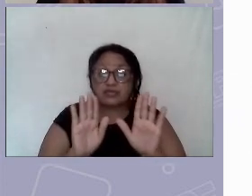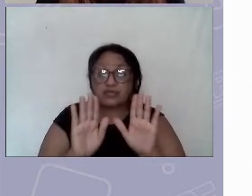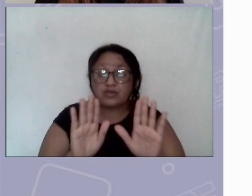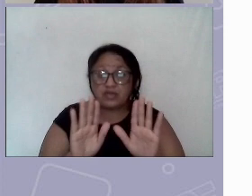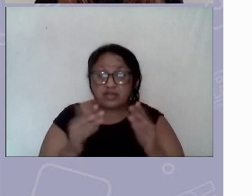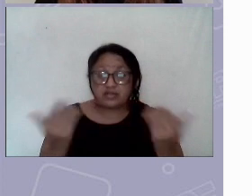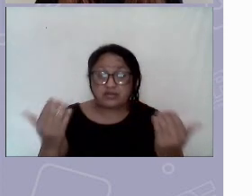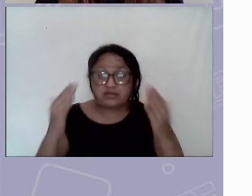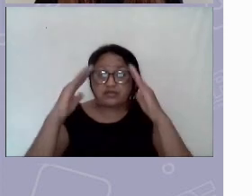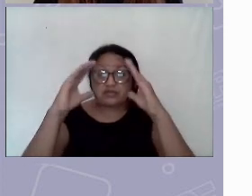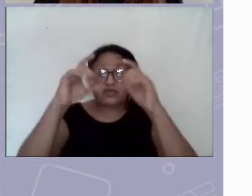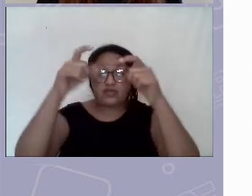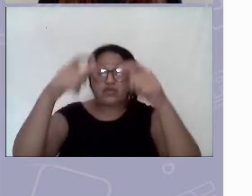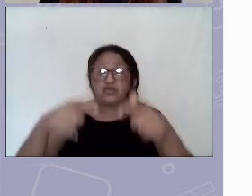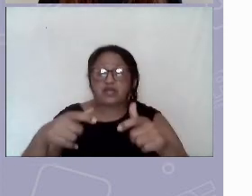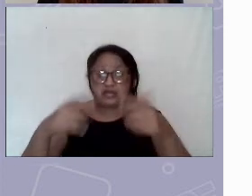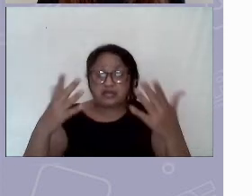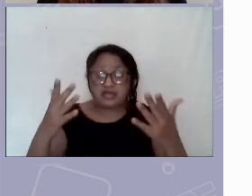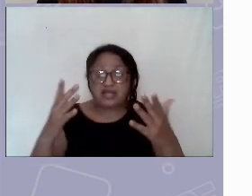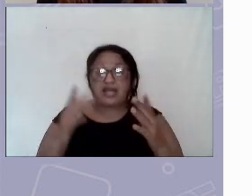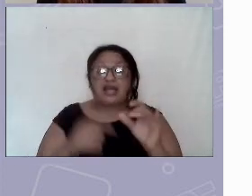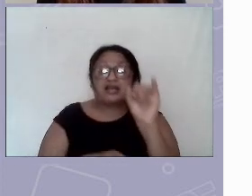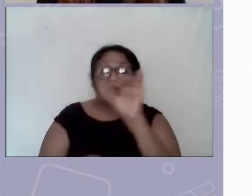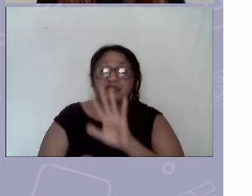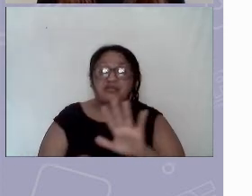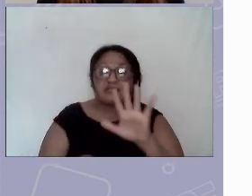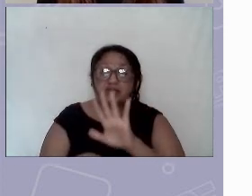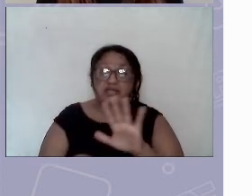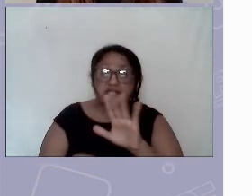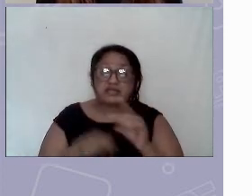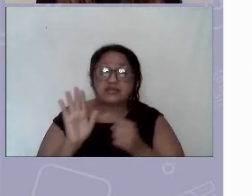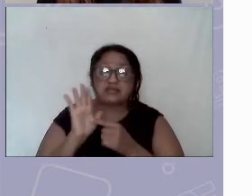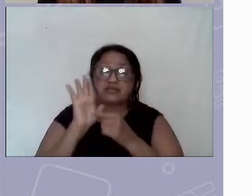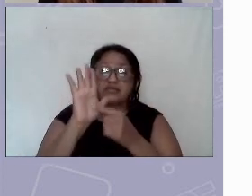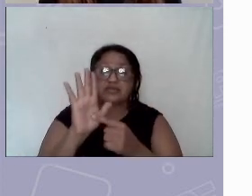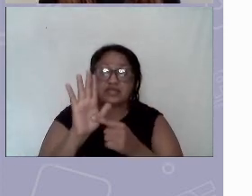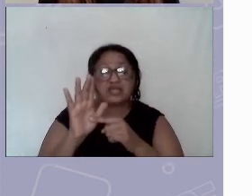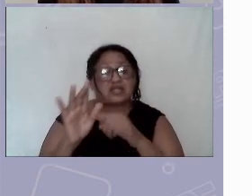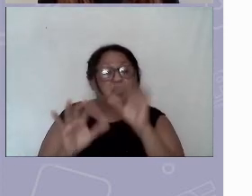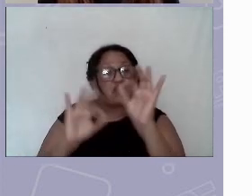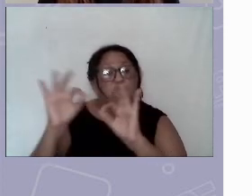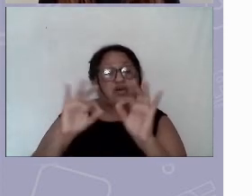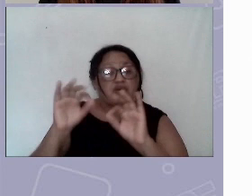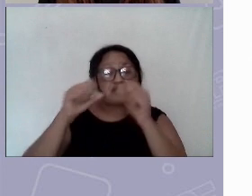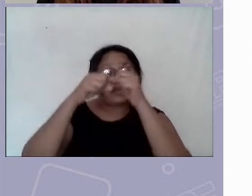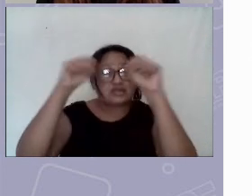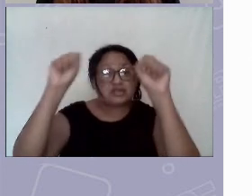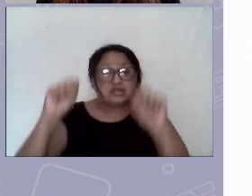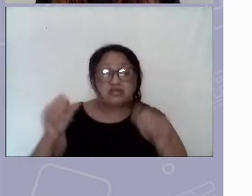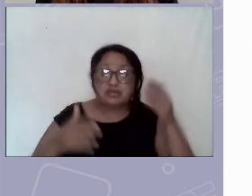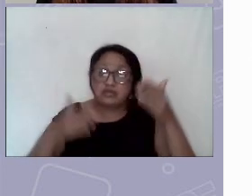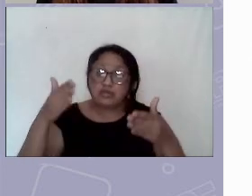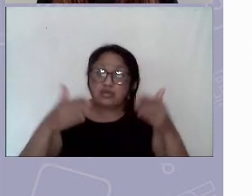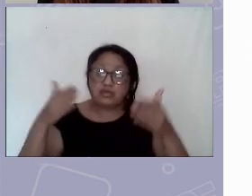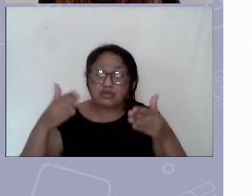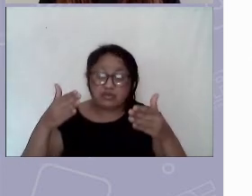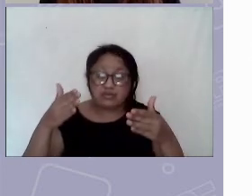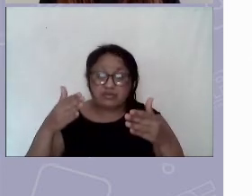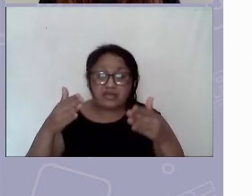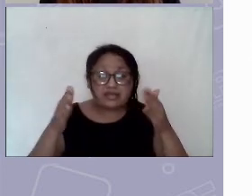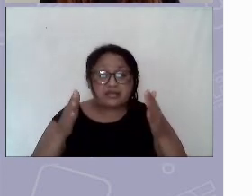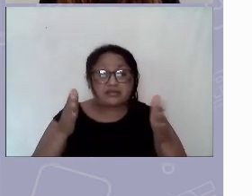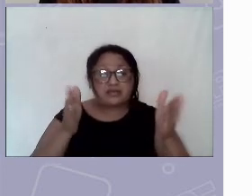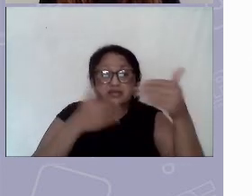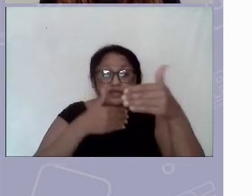a figura ilustra as trajetórias elaboradas pelo sistema do robô para posicionar caixas idênticas de